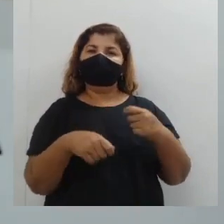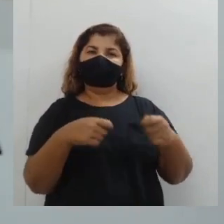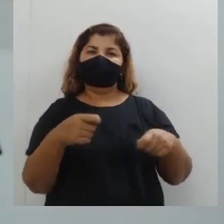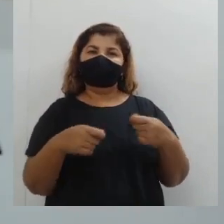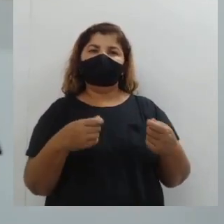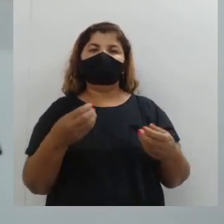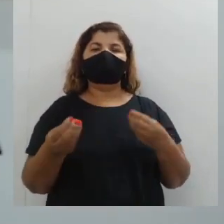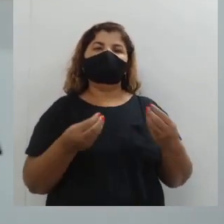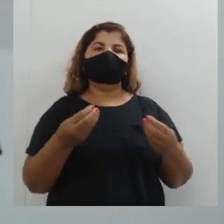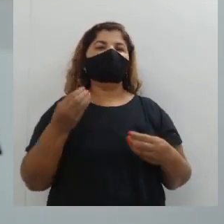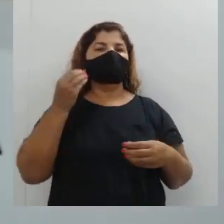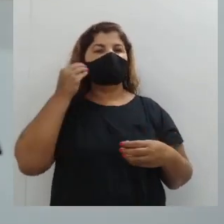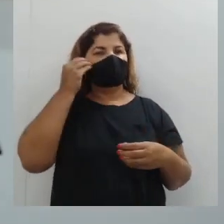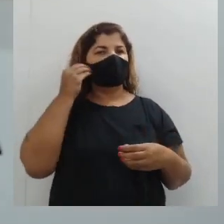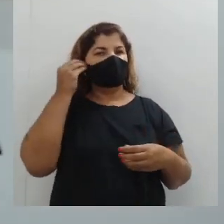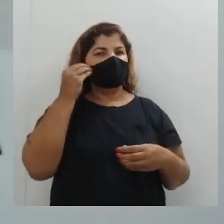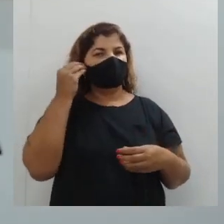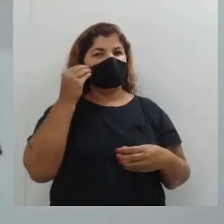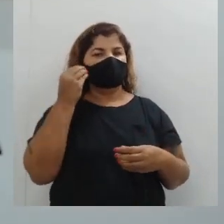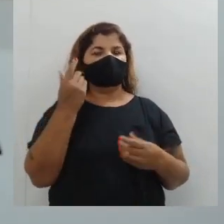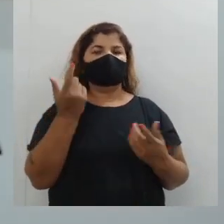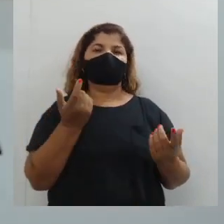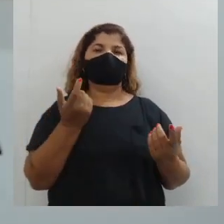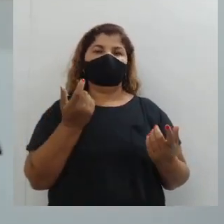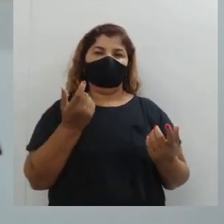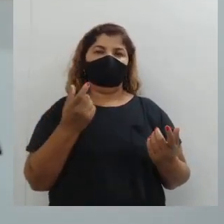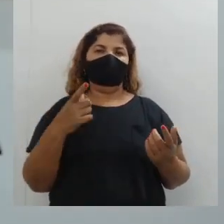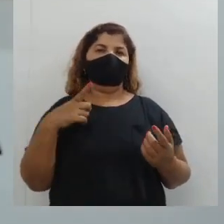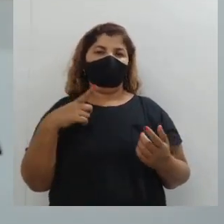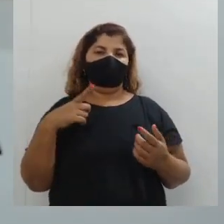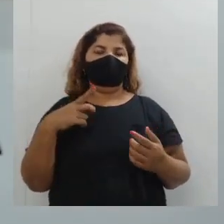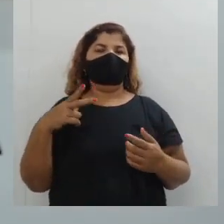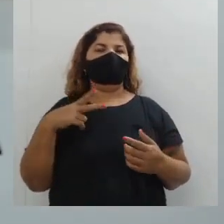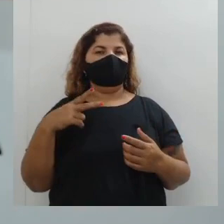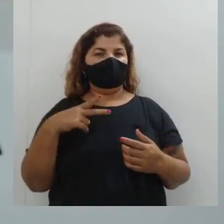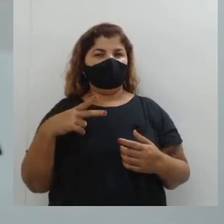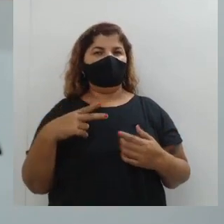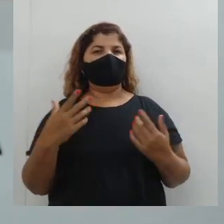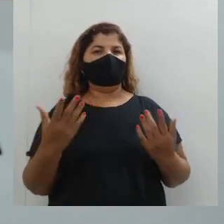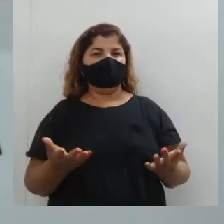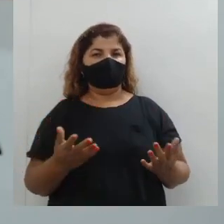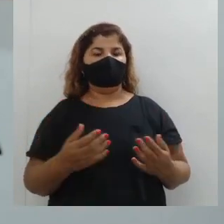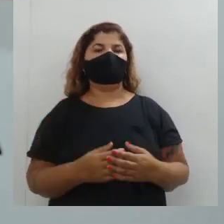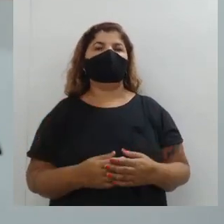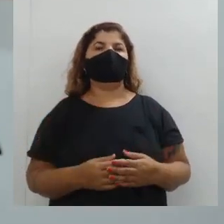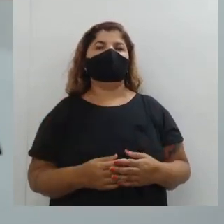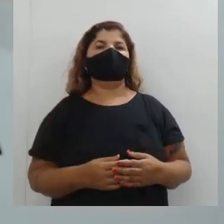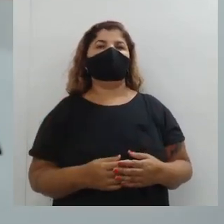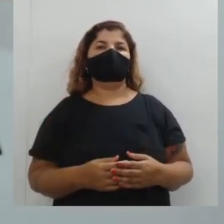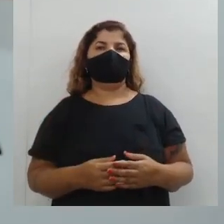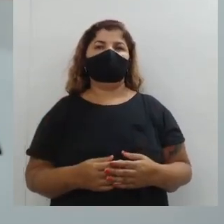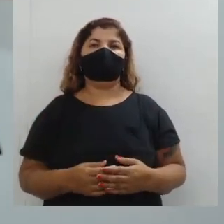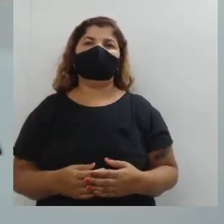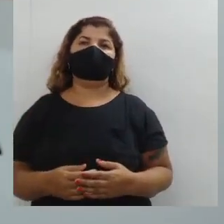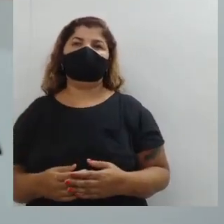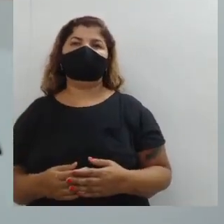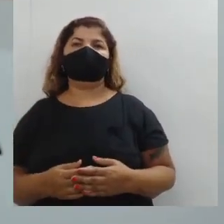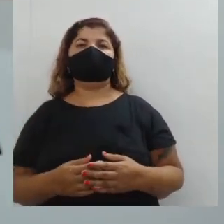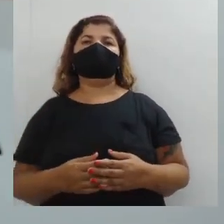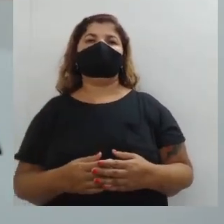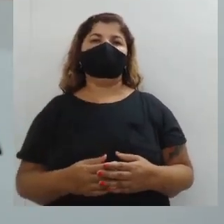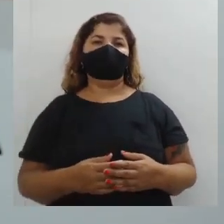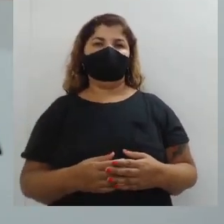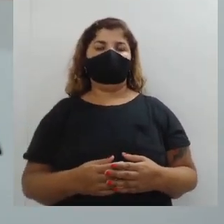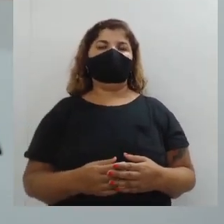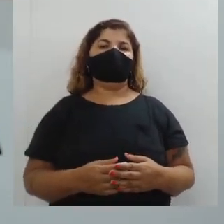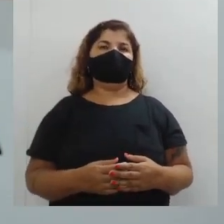pelas experiências pessoais que ele passou. E é por isso mesmo que eu quero